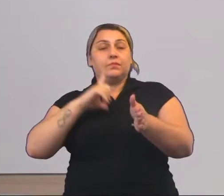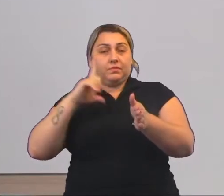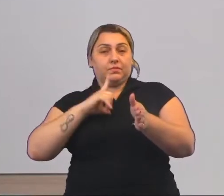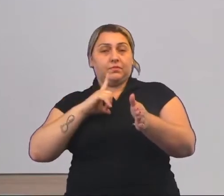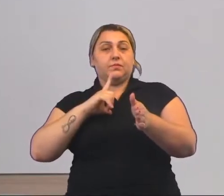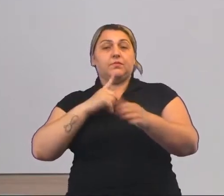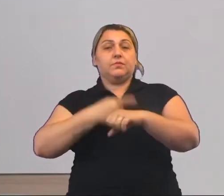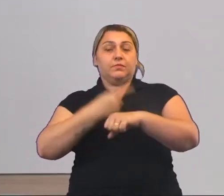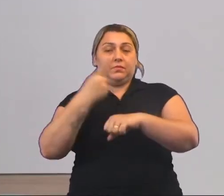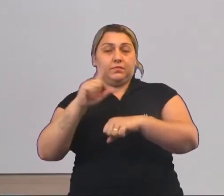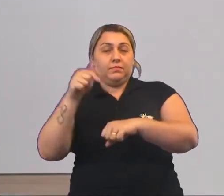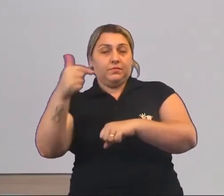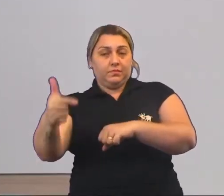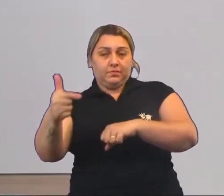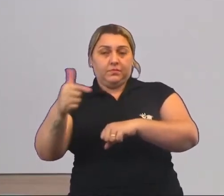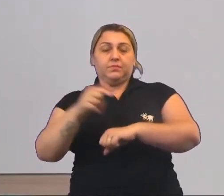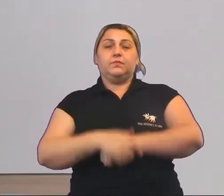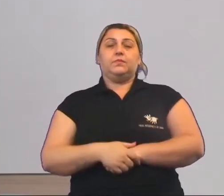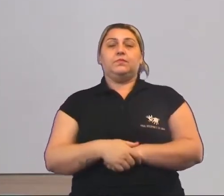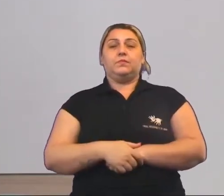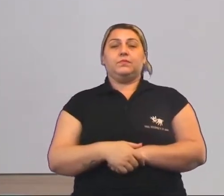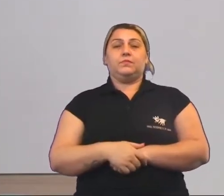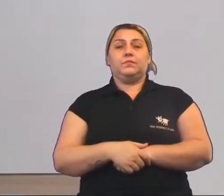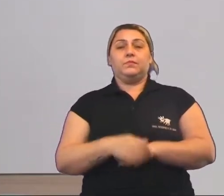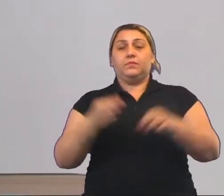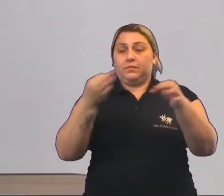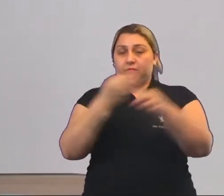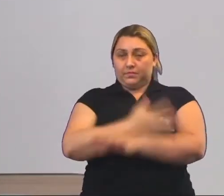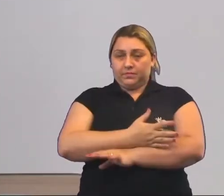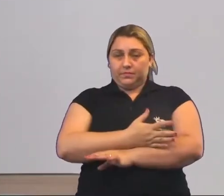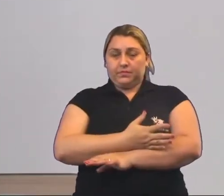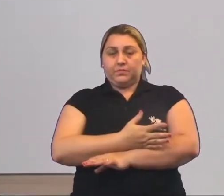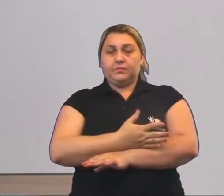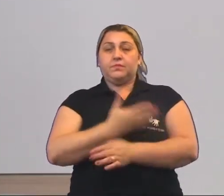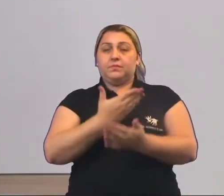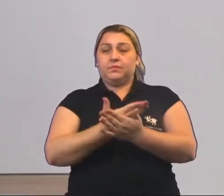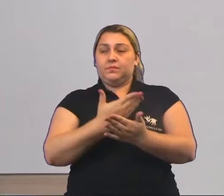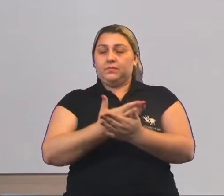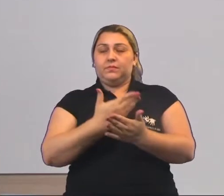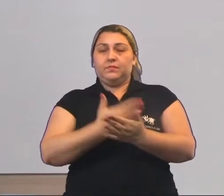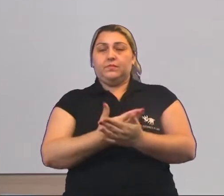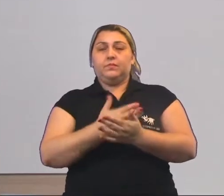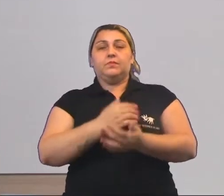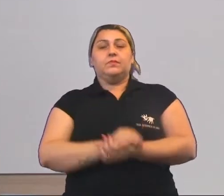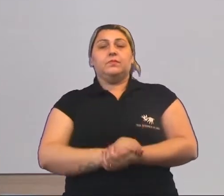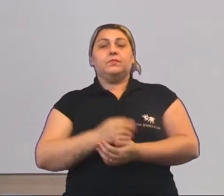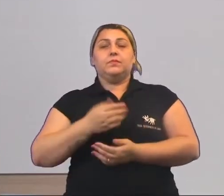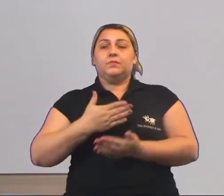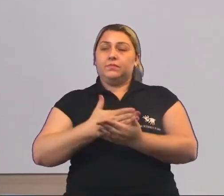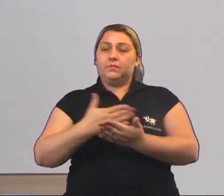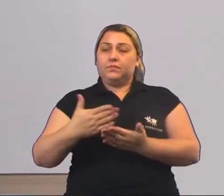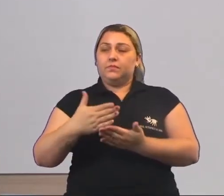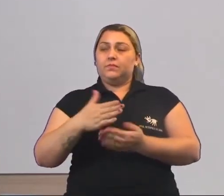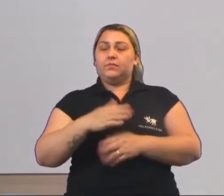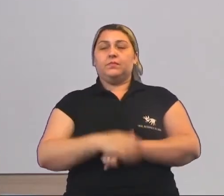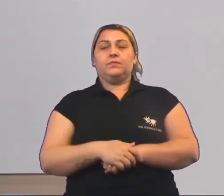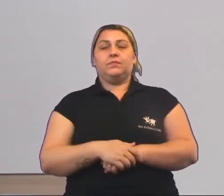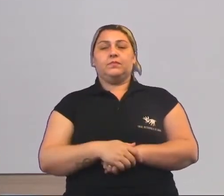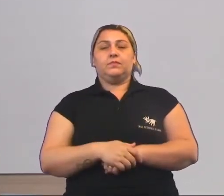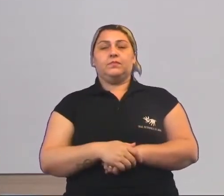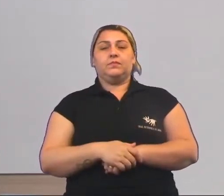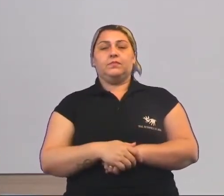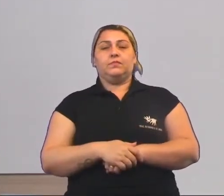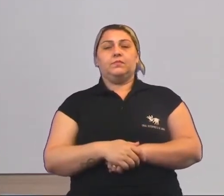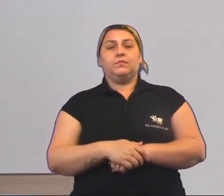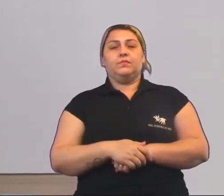entre uma hora e outra? Estão preparados para a nossa aula? Então, vamos dar início?